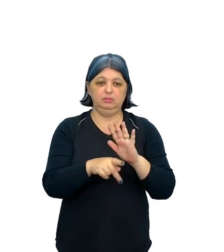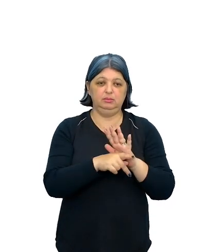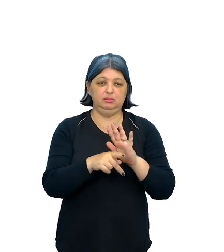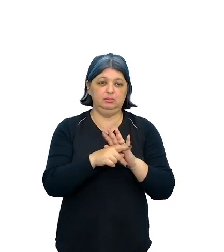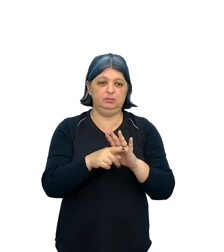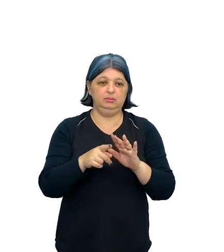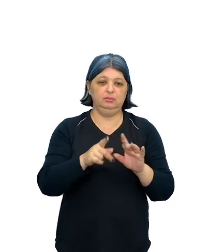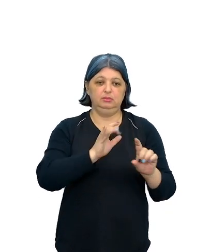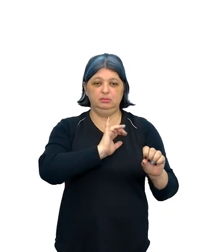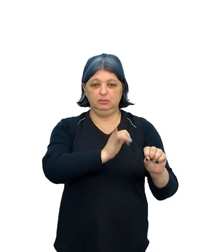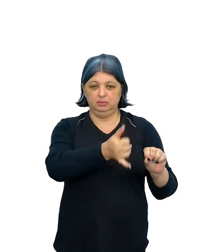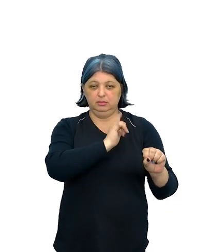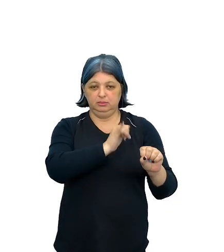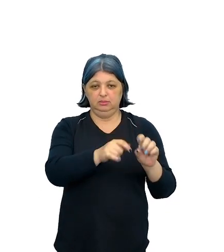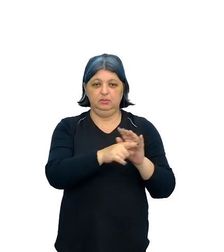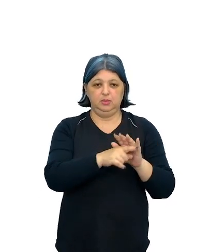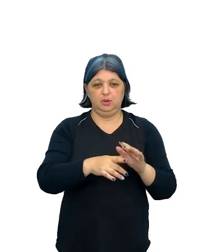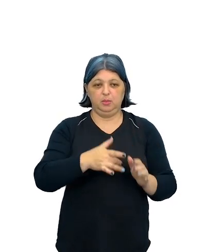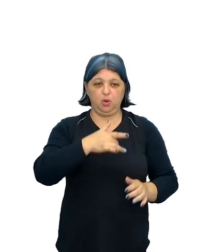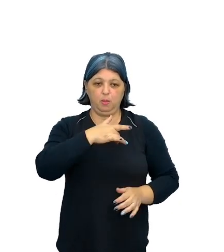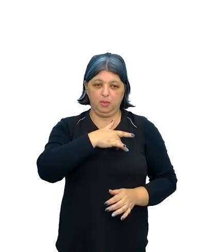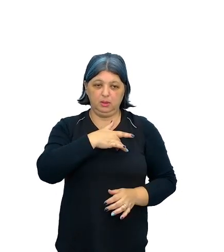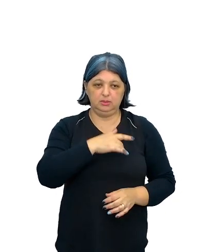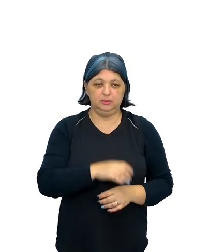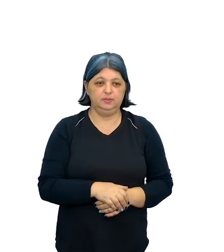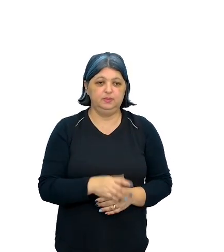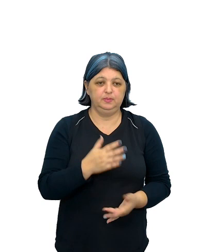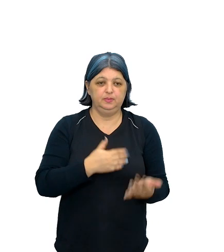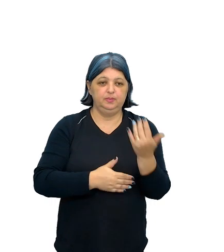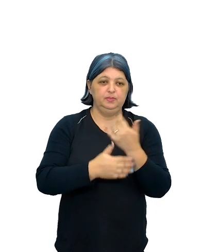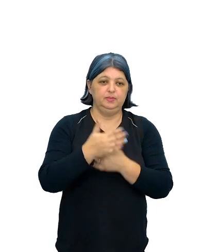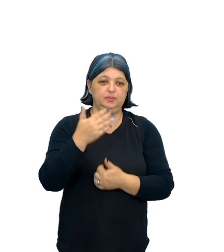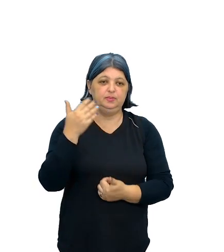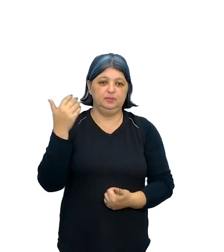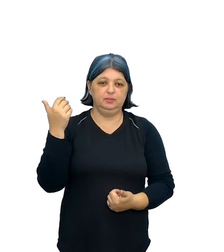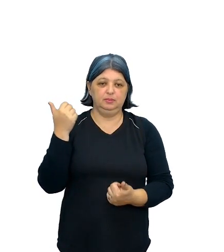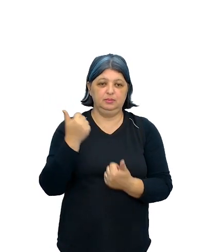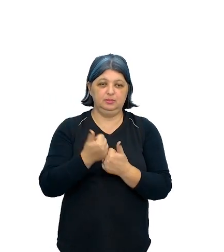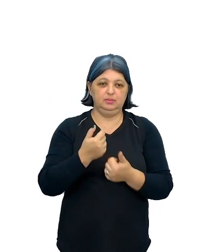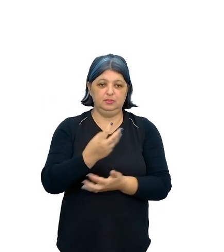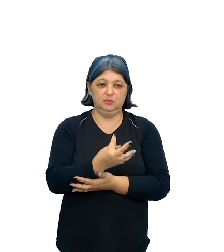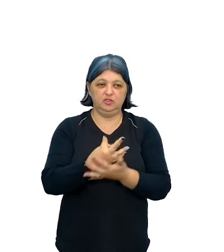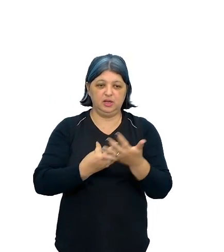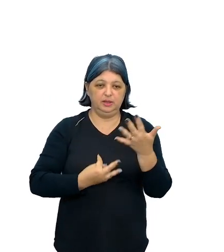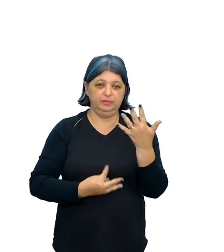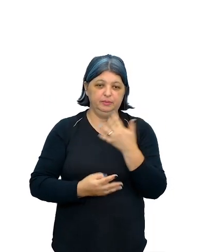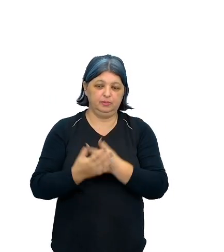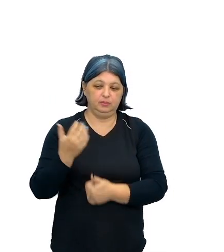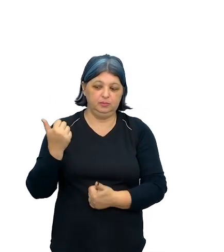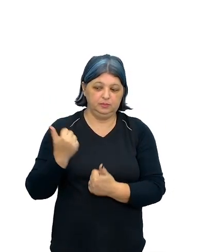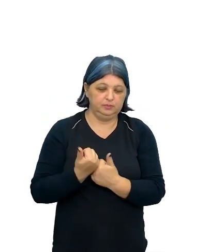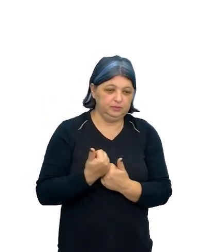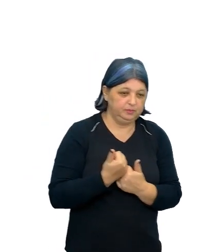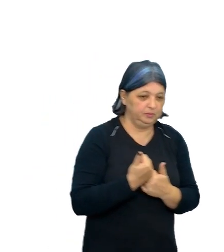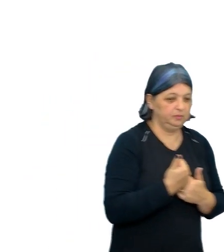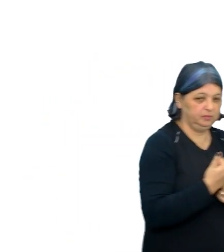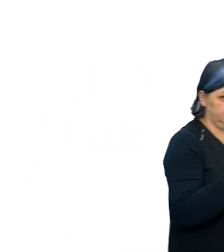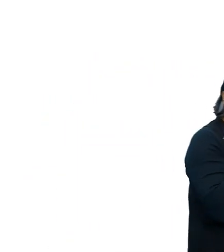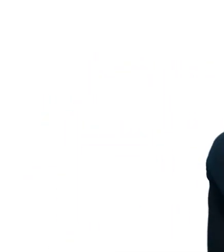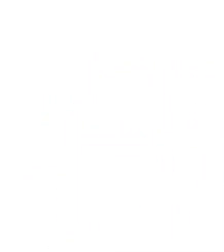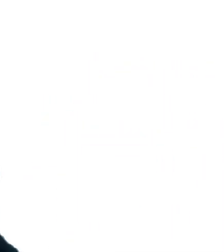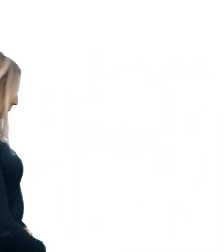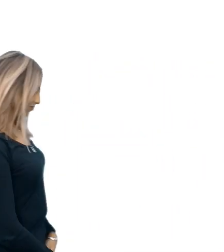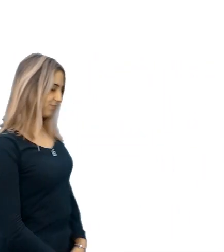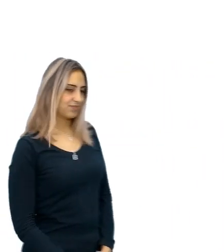as crônicas, os fragmentos de romance. Encontram-se esse nível textos expositivos ou argumentos mais longos, como